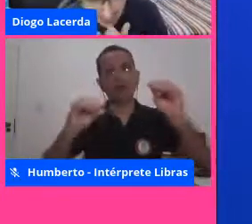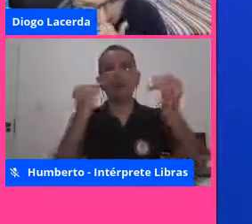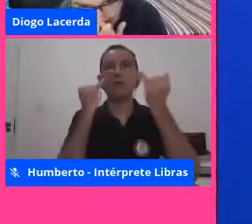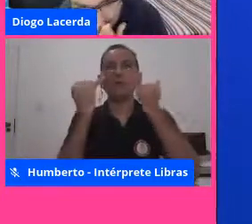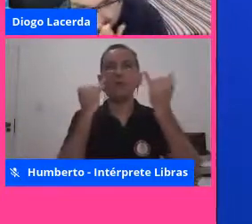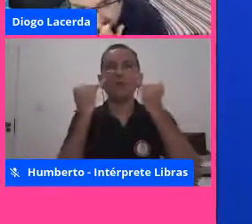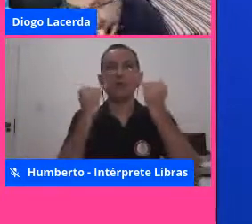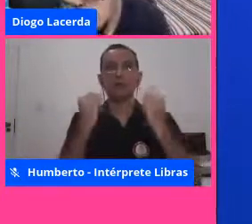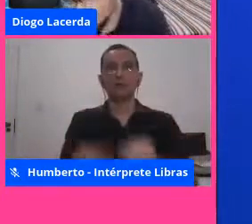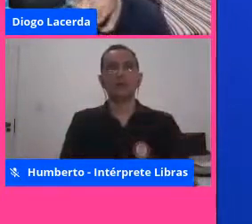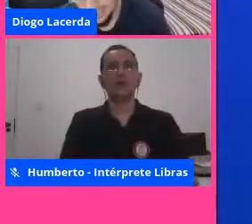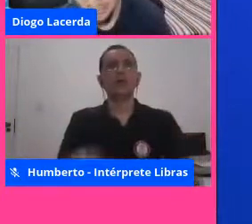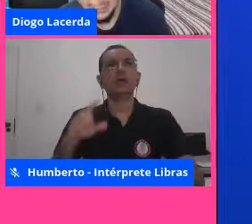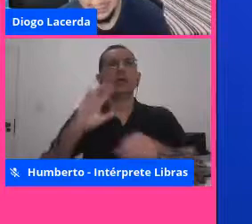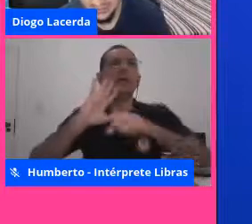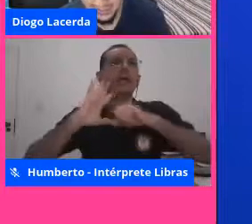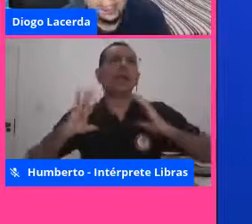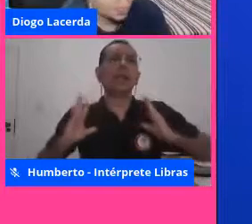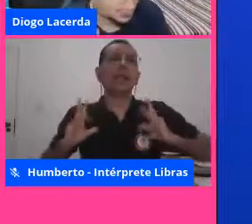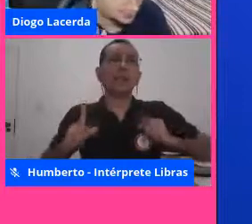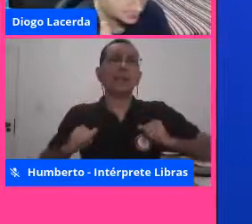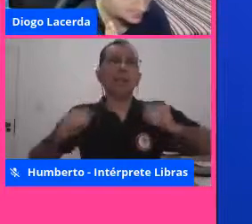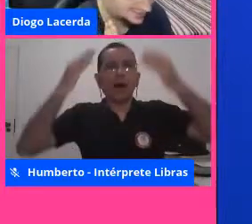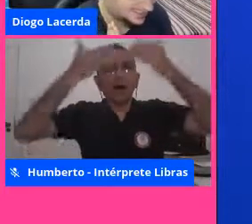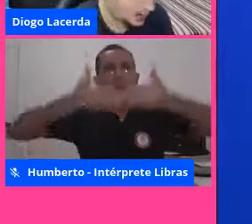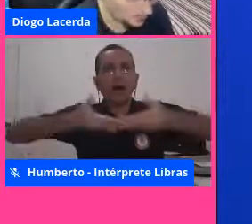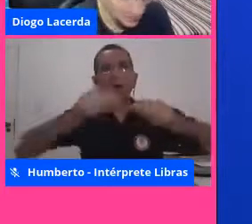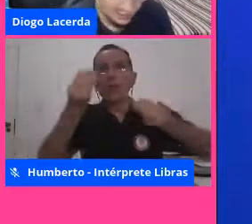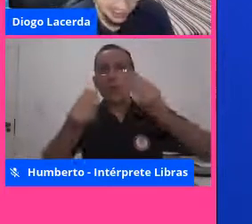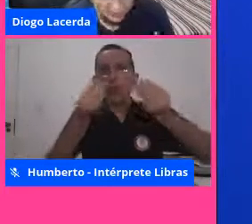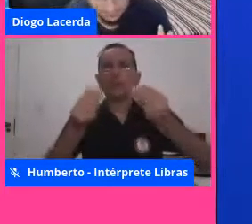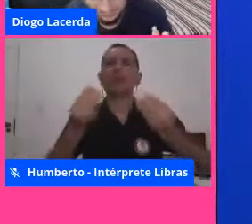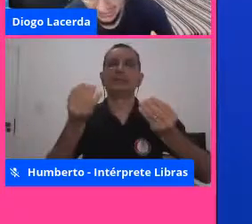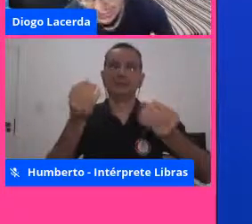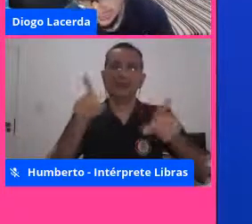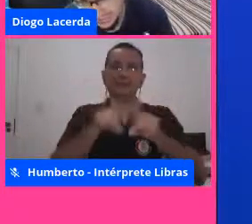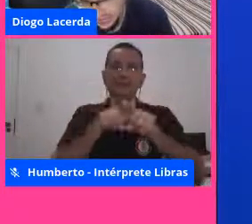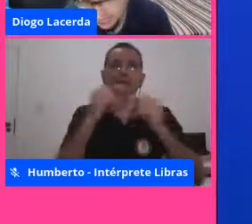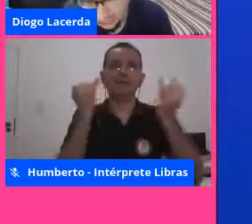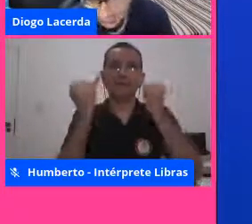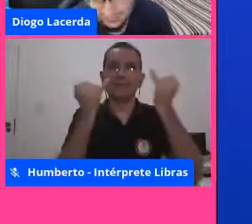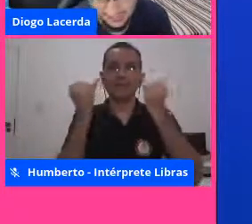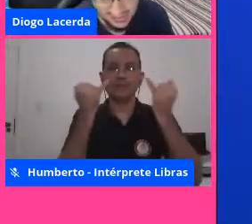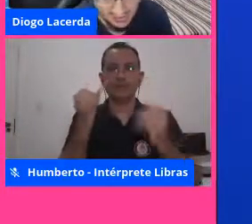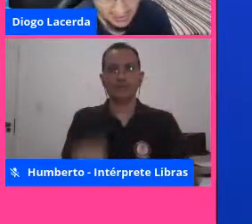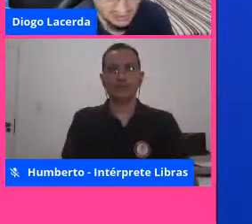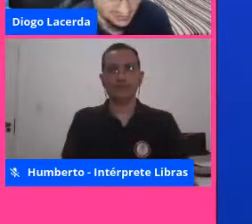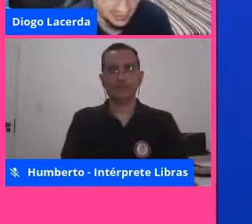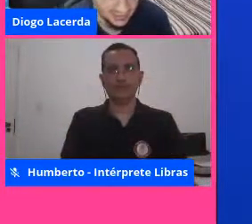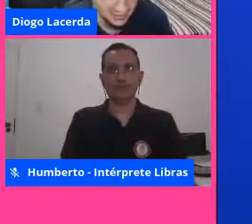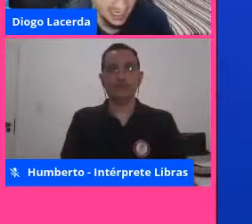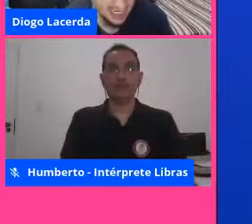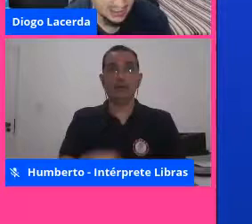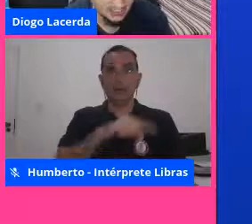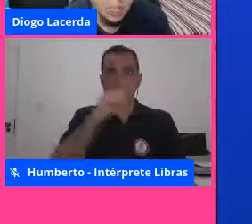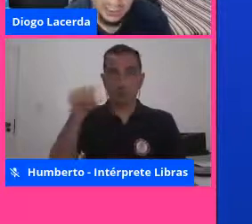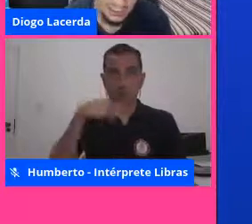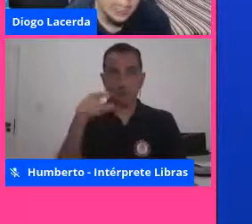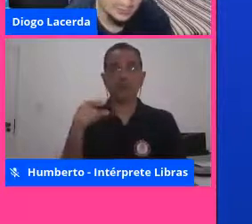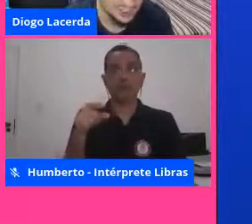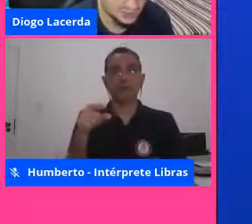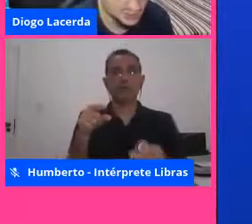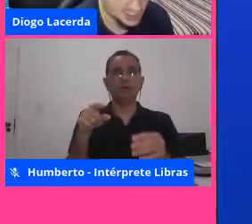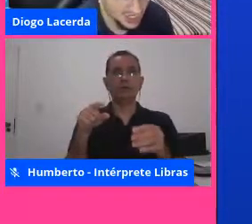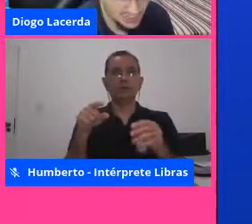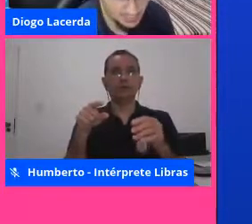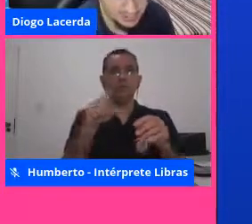Voltando aqui à oficina, a gente vai ter esse protetor facial e depois que a gente tem esse protetor facial, a gente vai clicar no